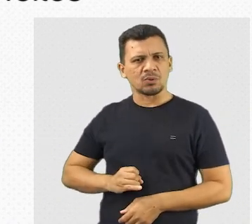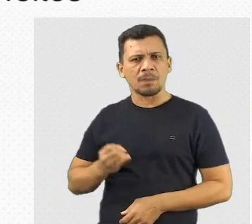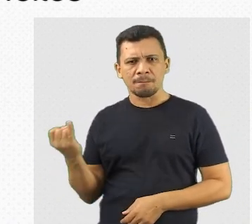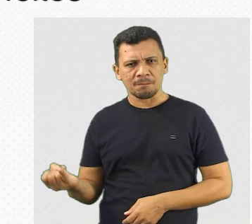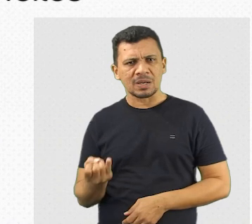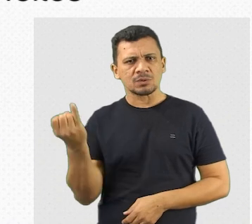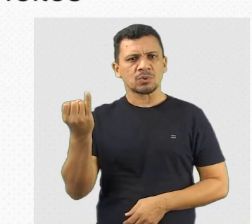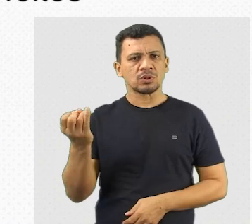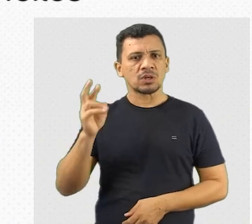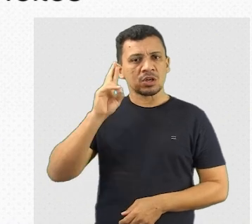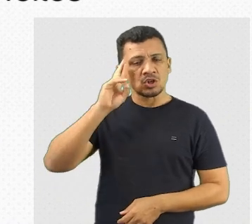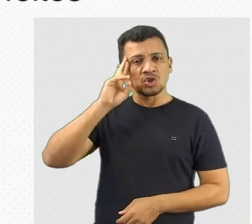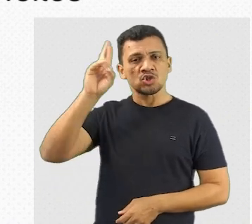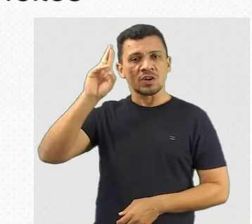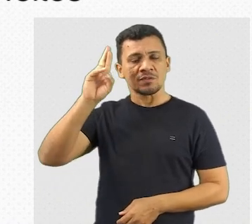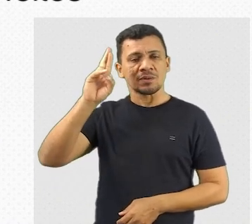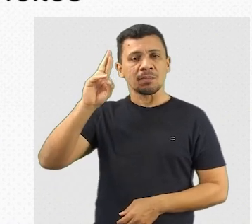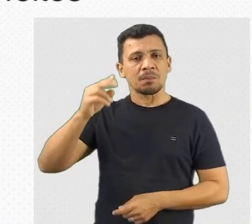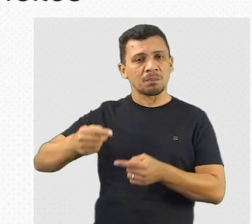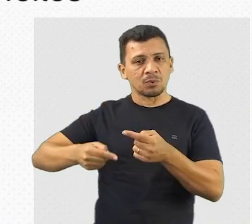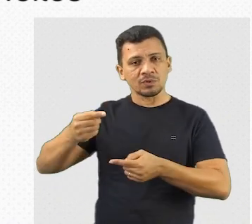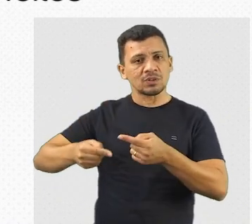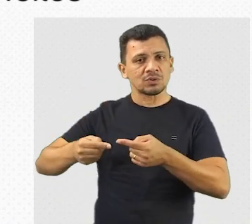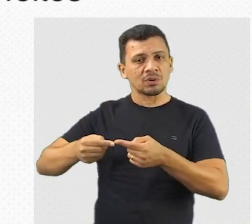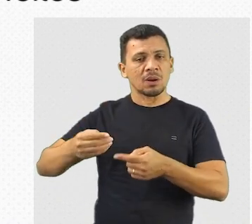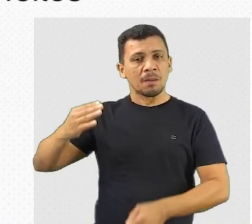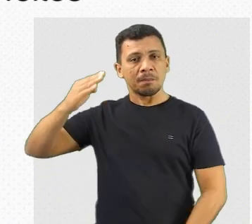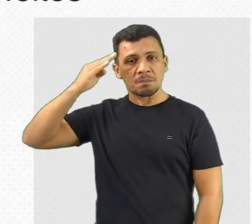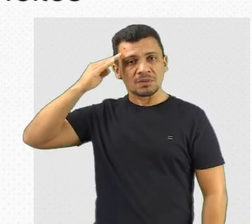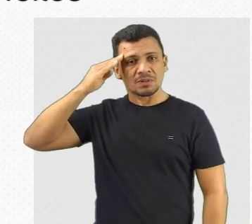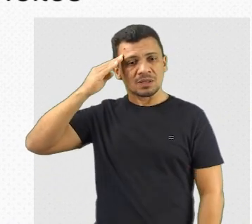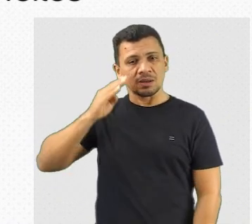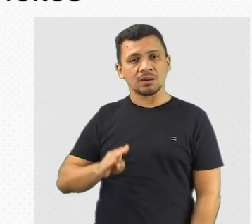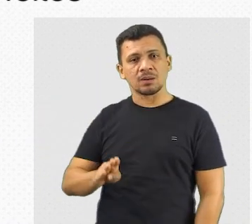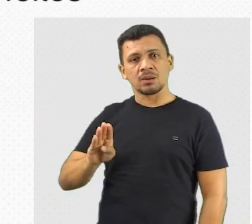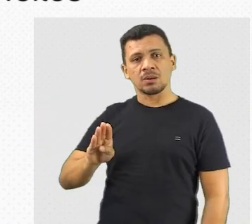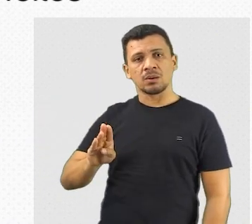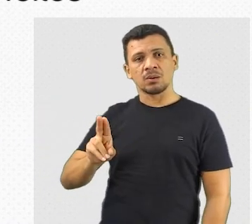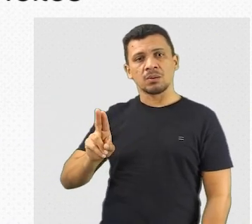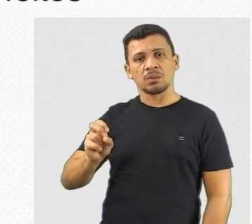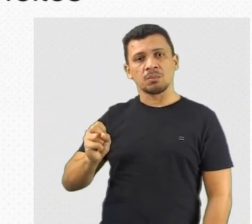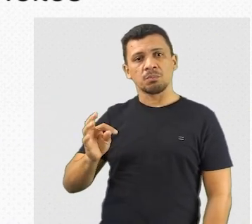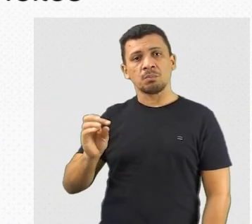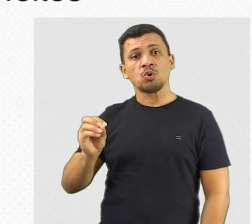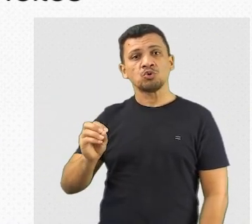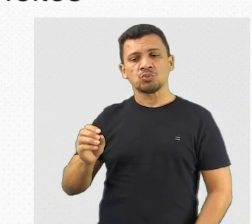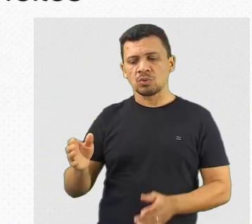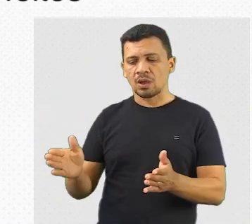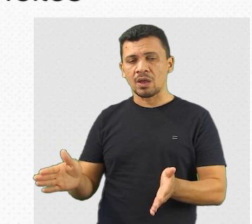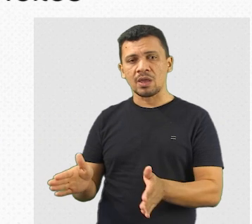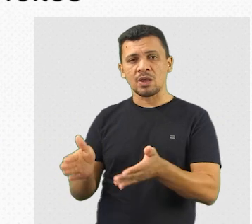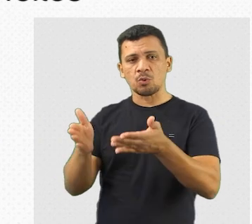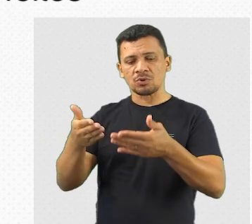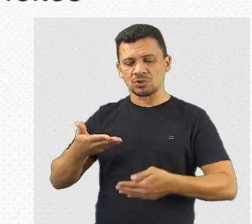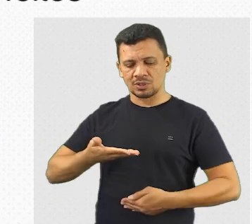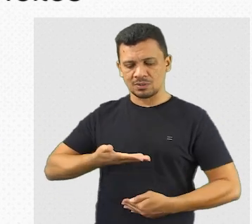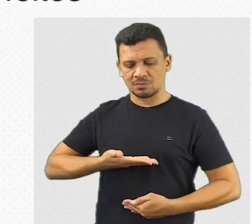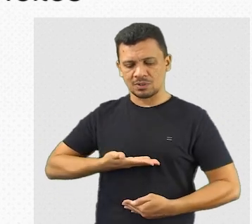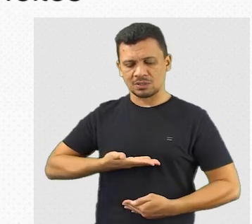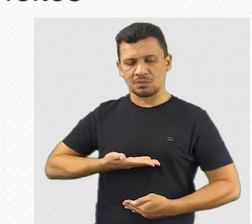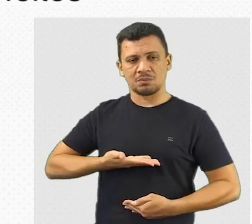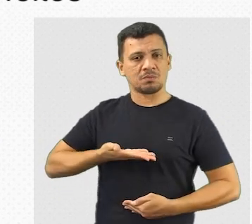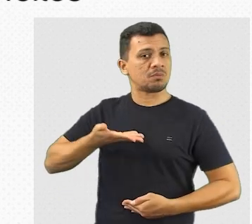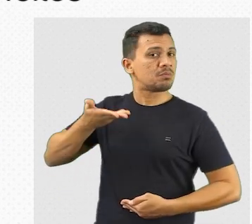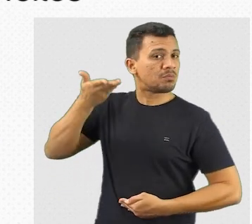chefes políticos, militares famosos, também foram esculpidos. Bustos. Professor, o que é um busto? É uma estátua que é do tronco até a